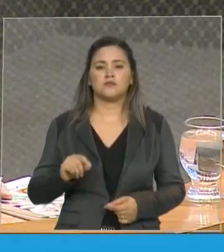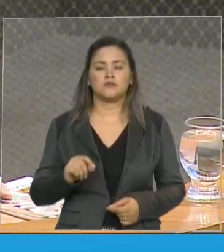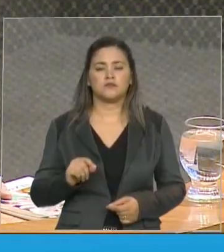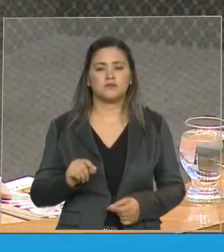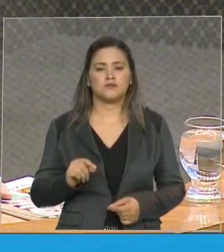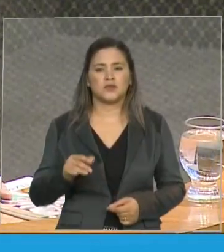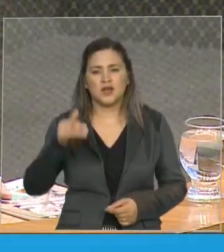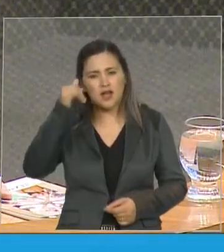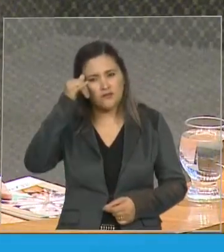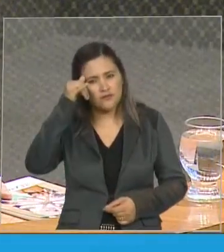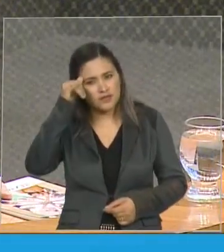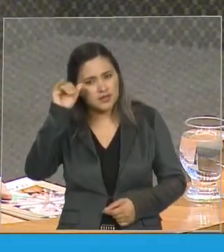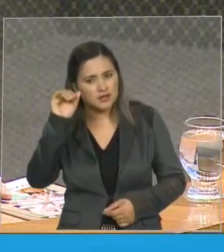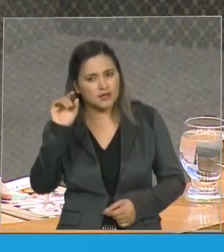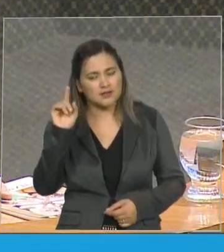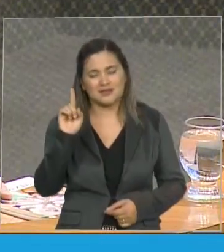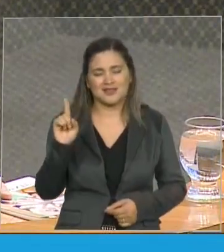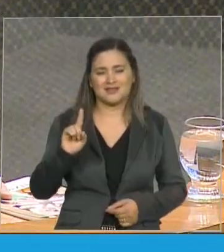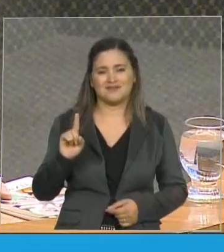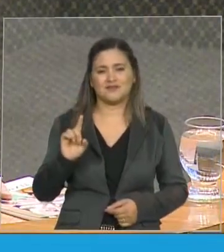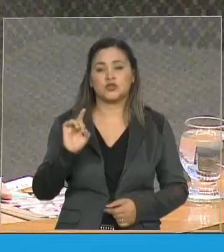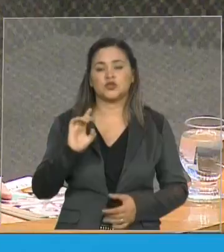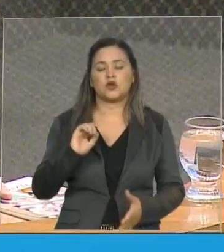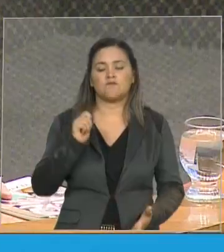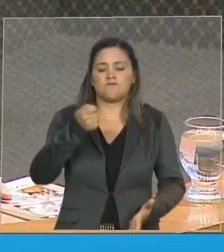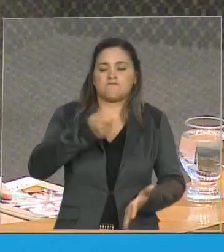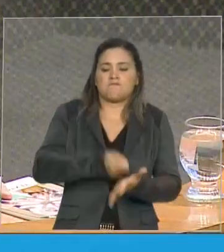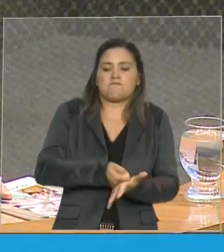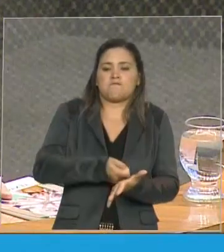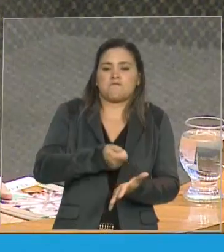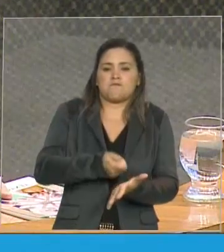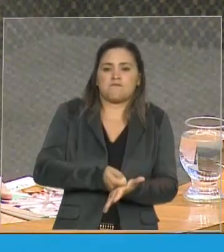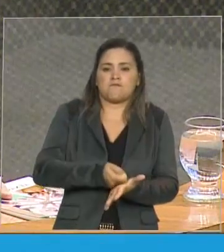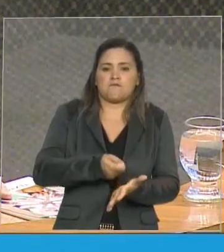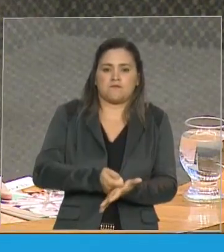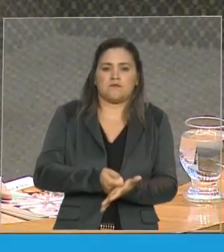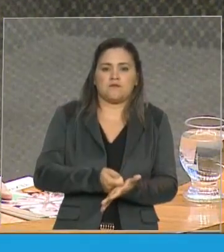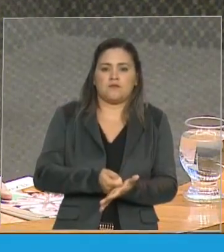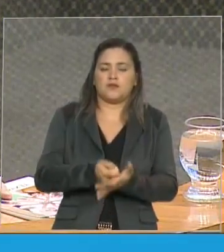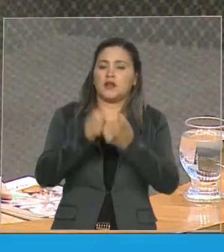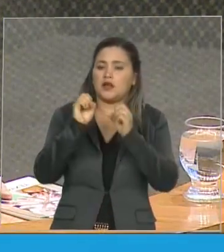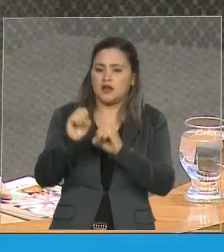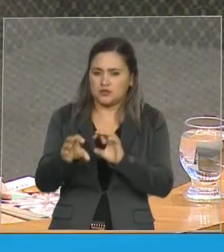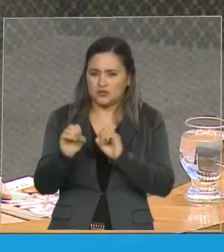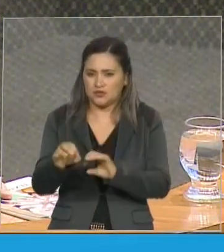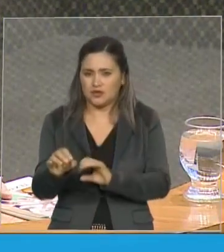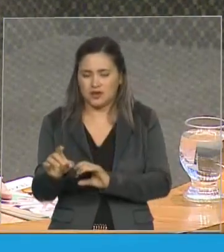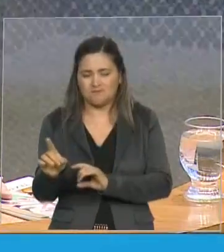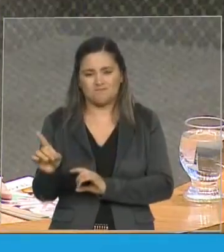mas na punição. Não na educação.